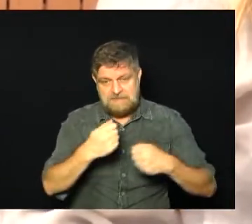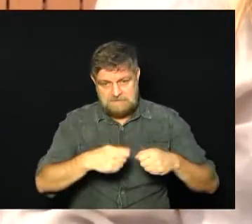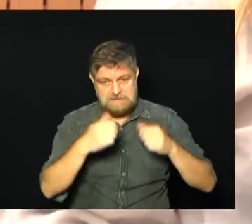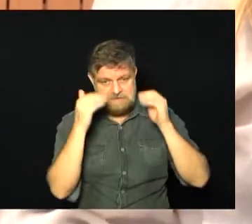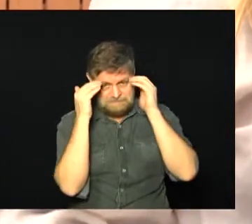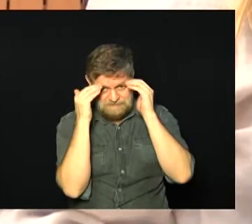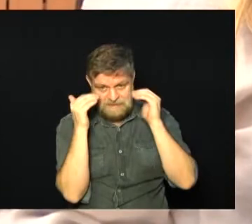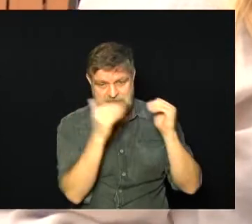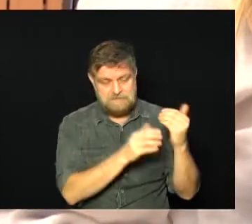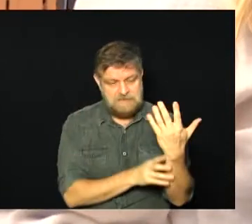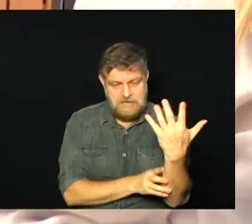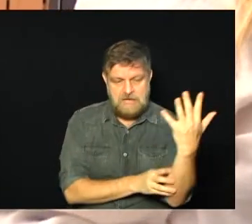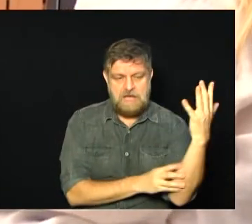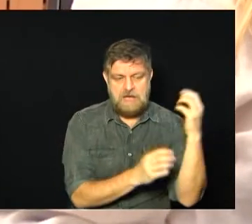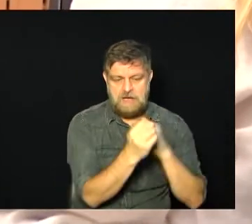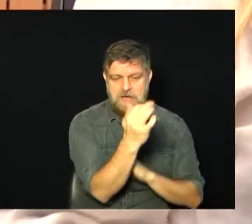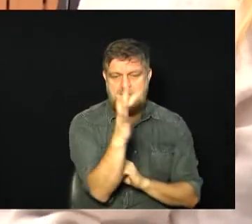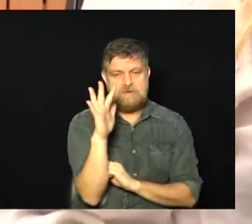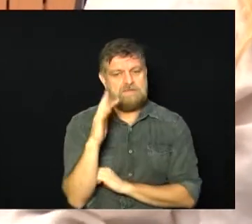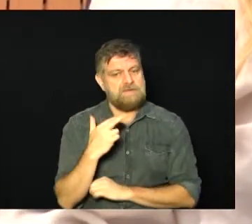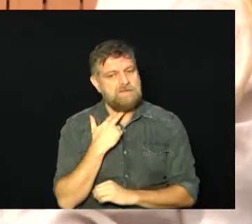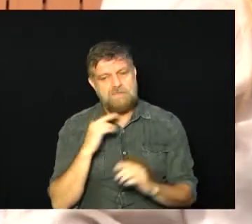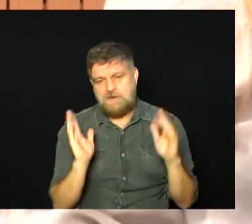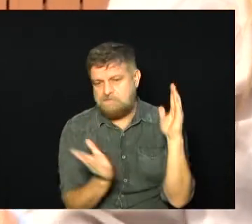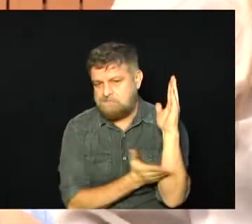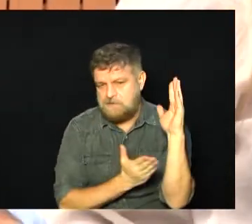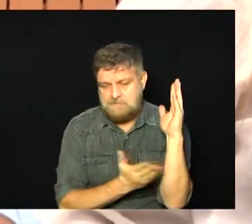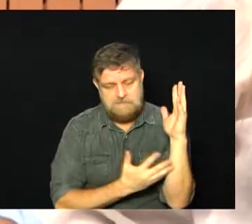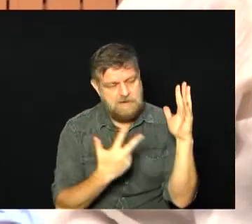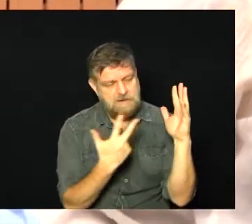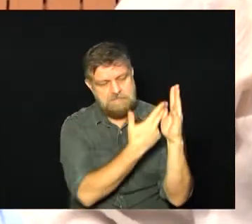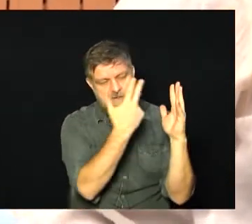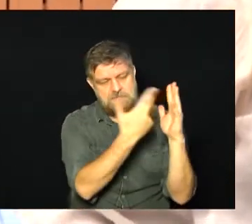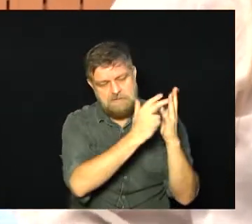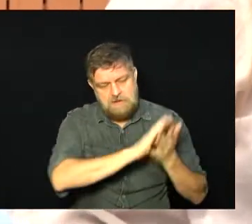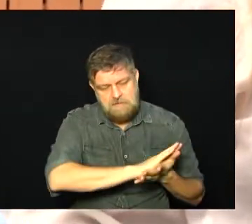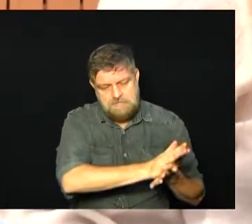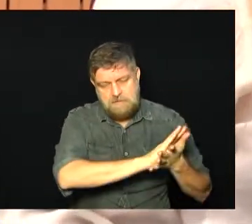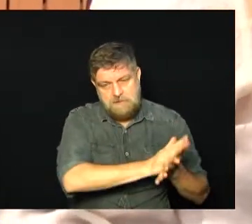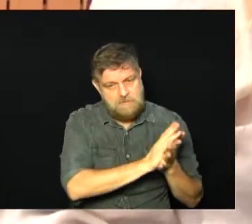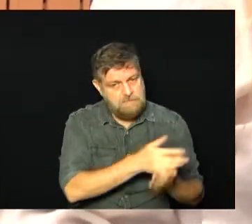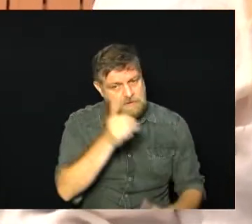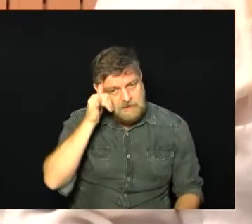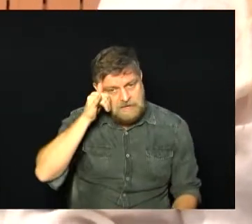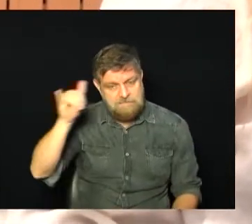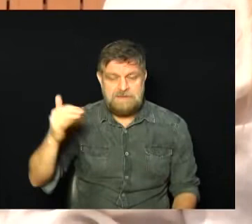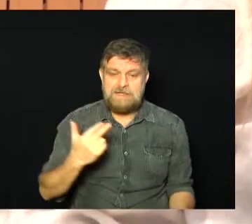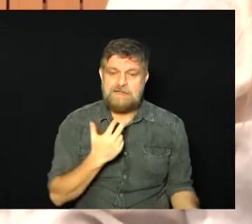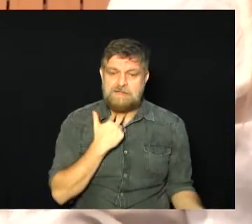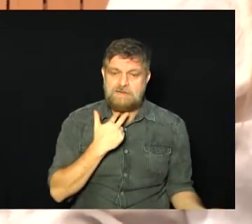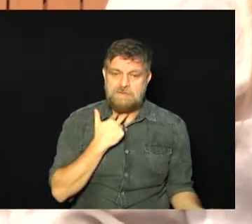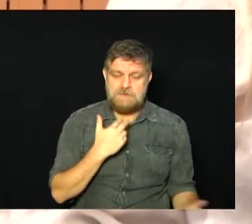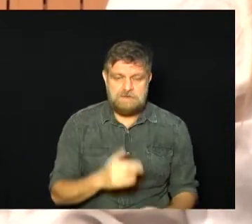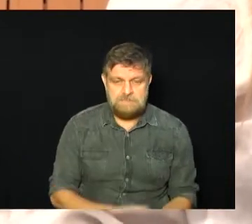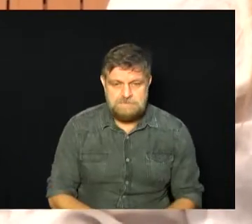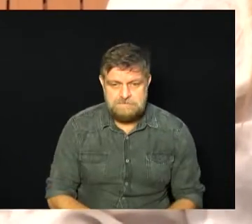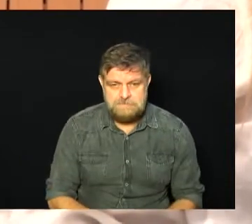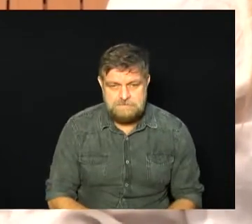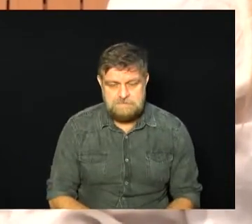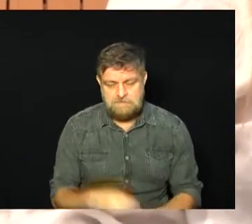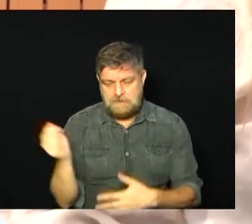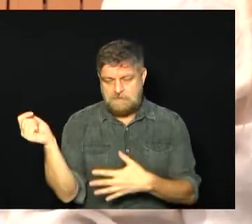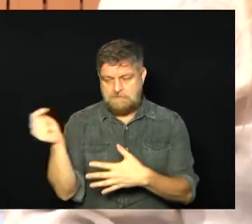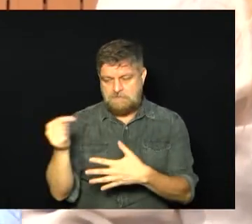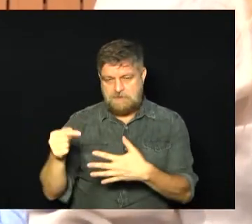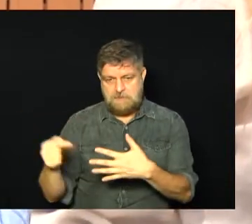a arborização, né, evitar que se degrade o paisagismo por conta disso. Então, eu só pontuei essas